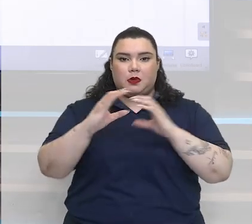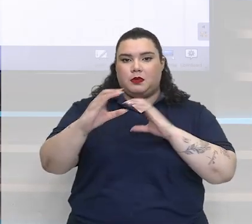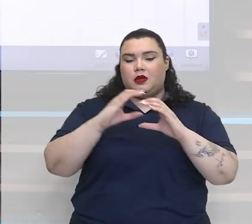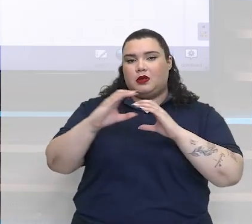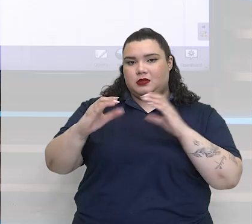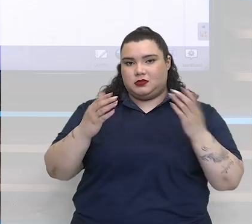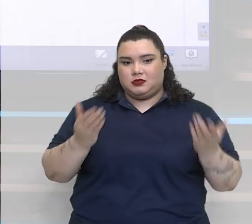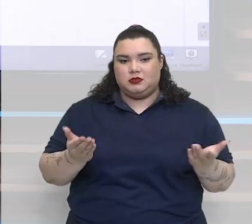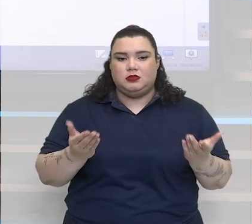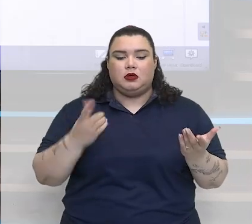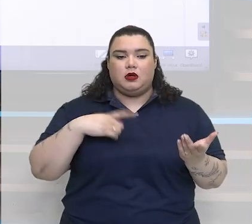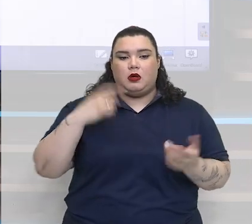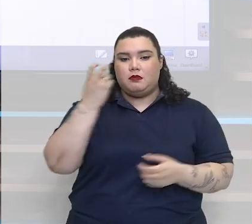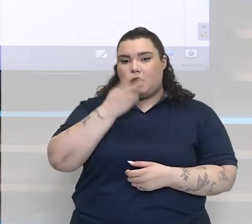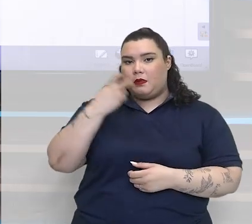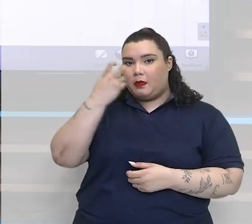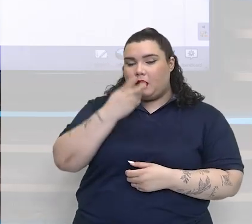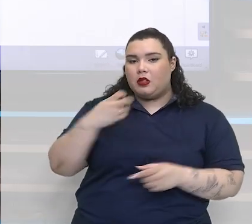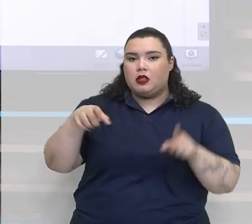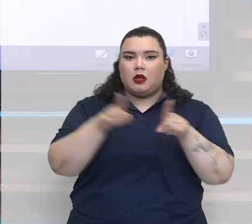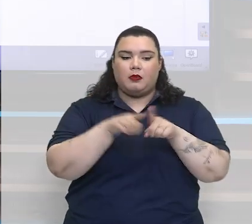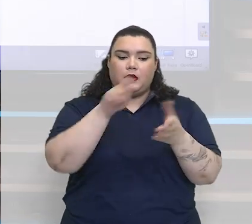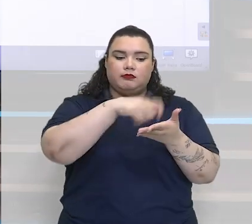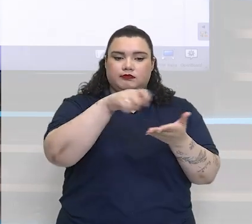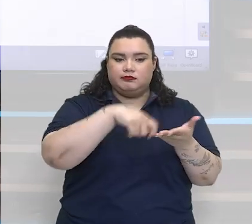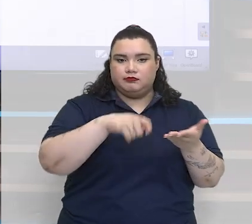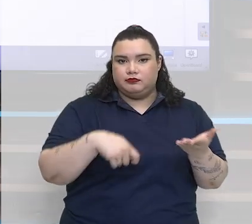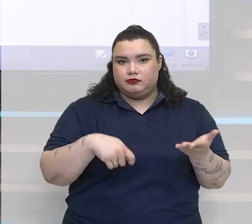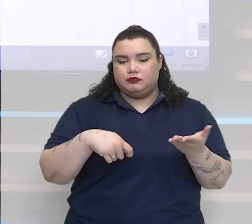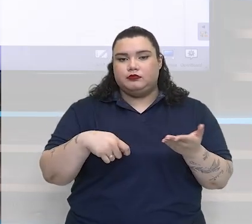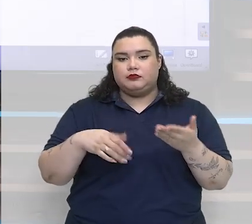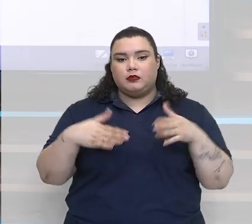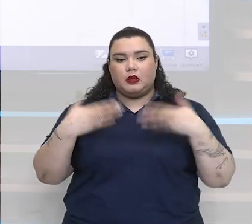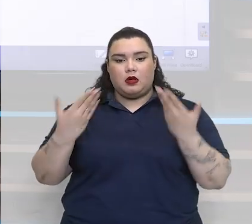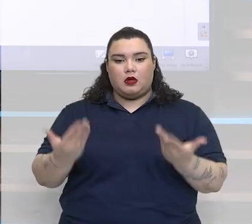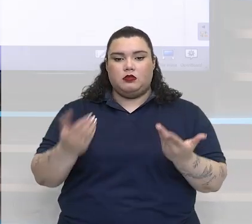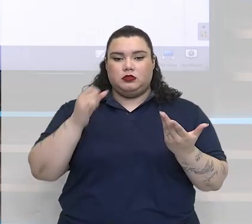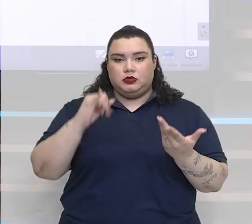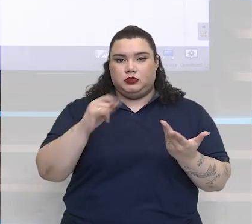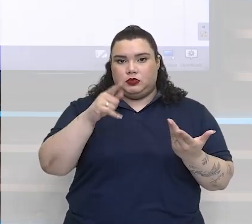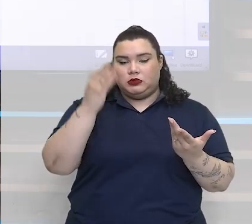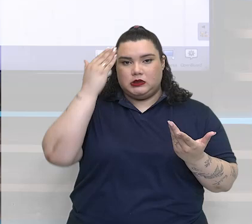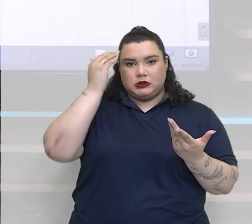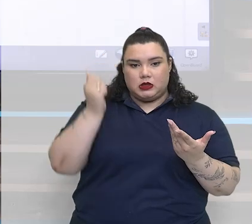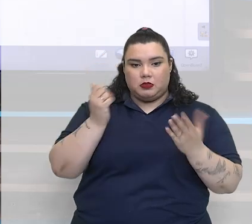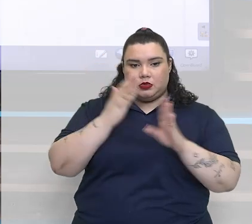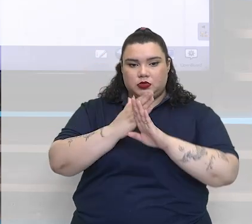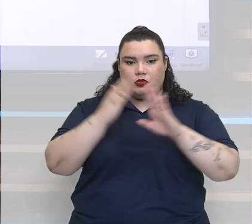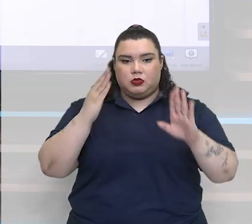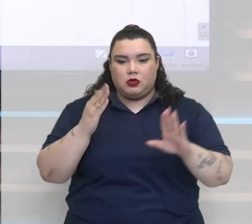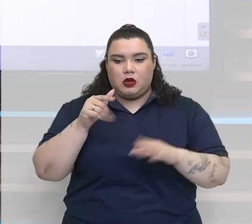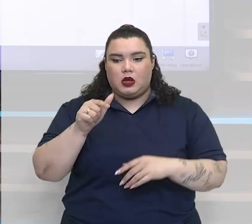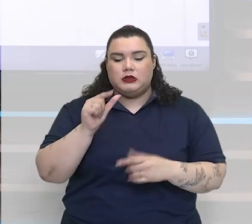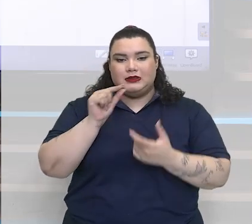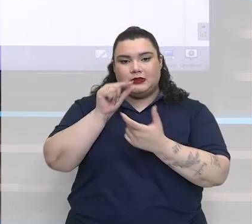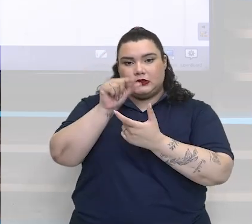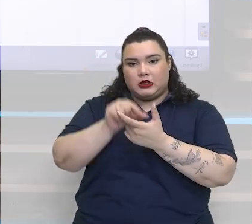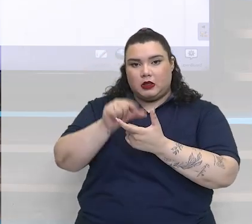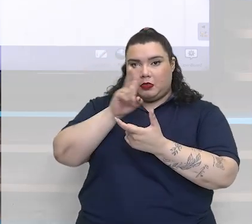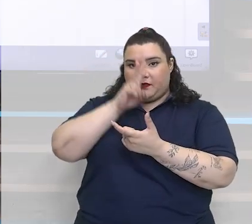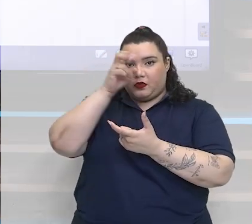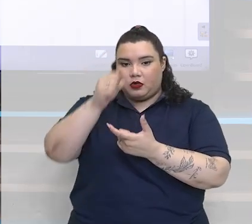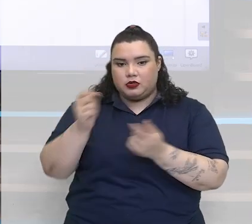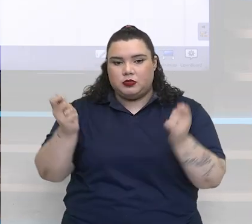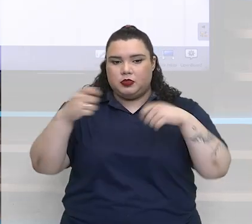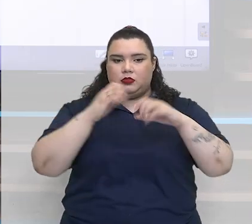comunicar de forma oral e por escrita. Então, se você sabe localizar a sílaba tônica, você vai